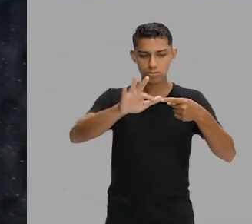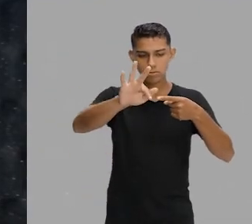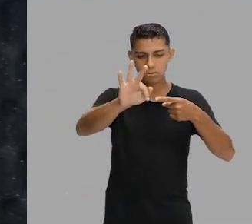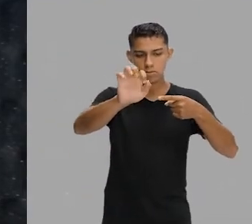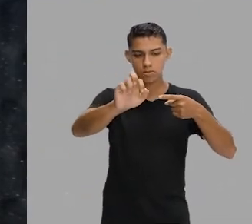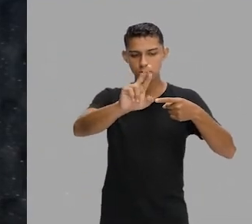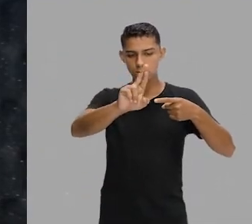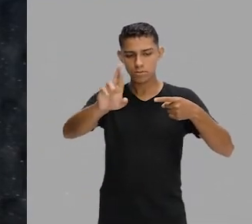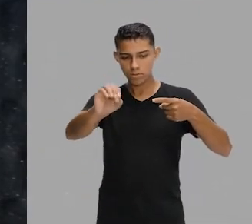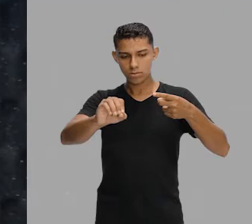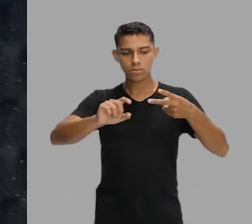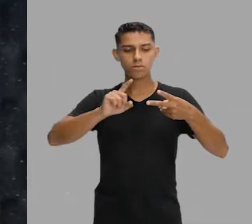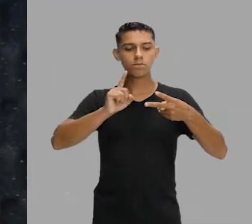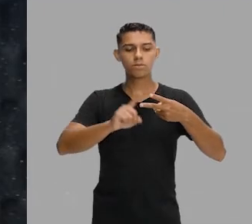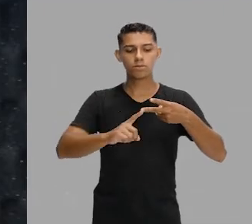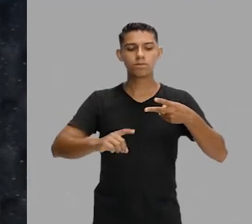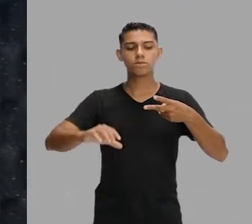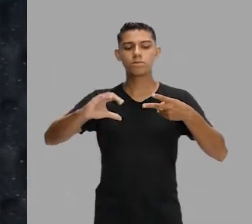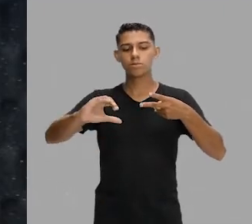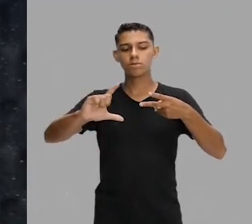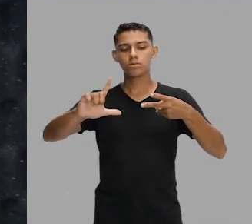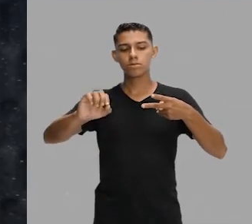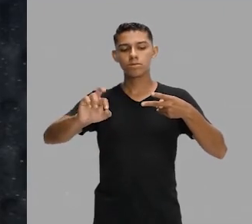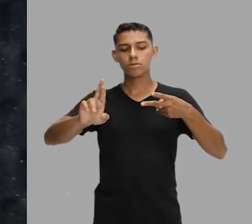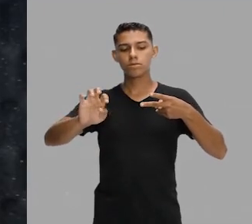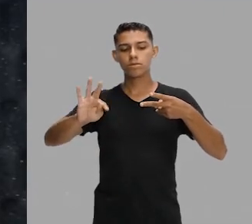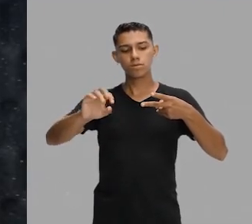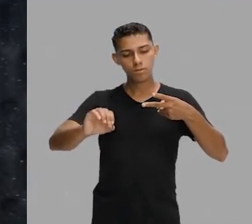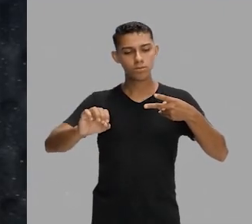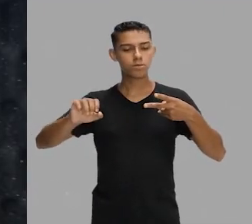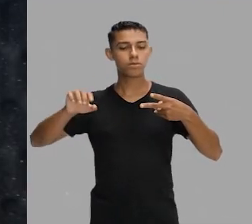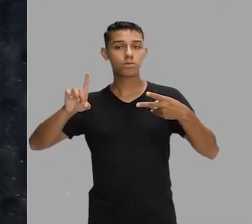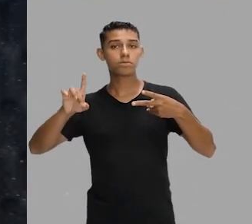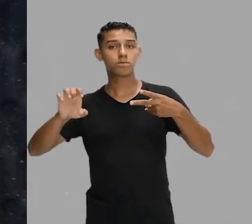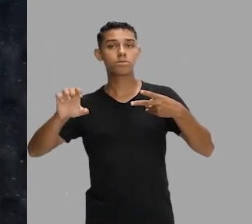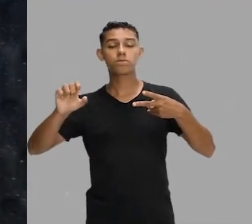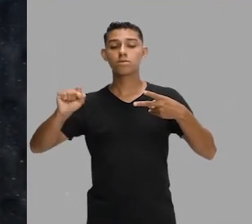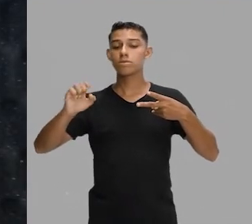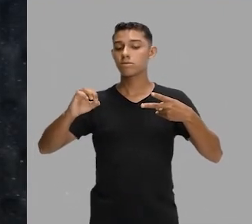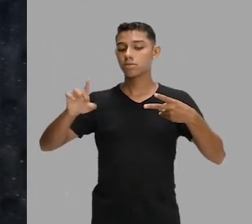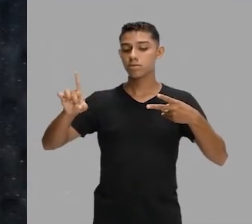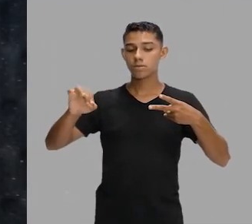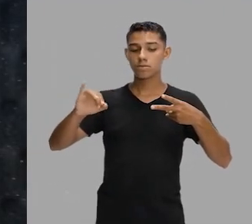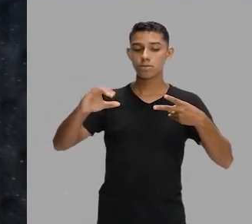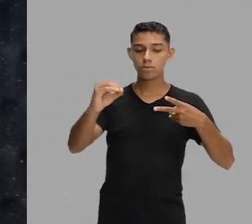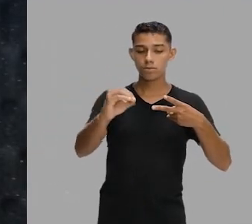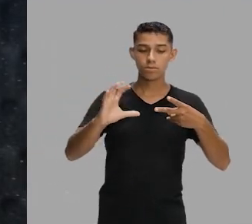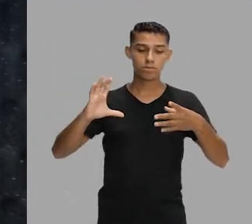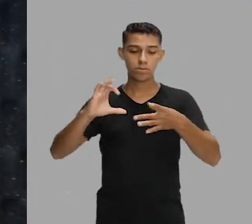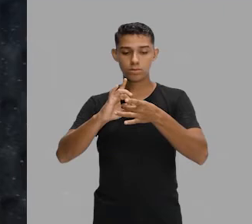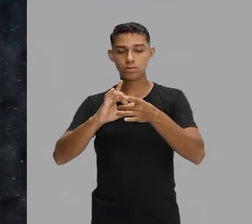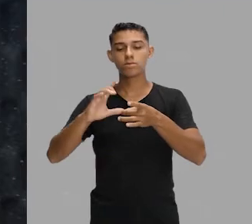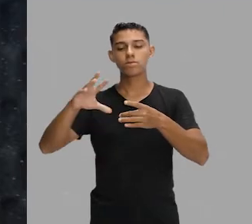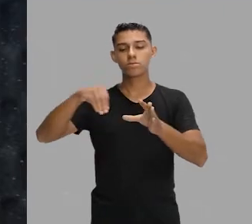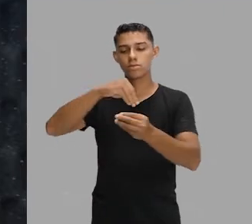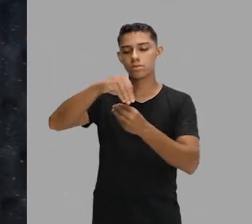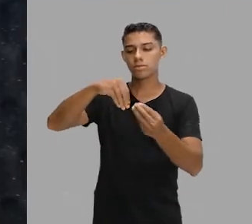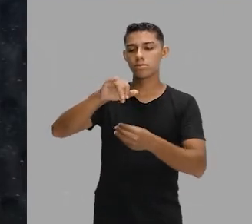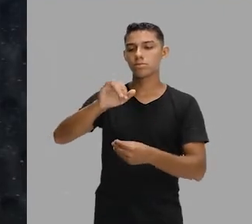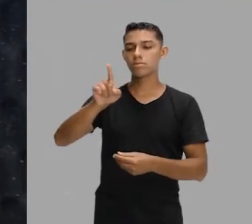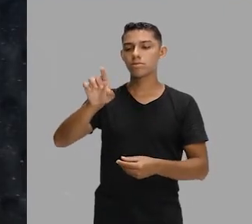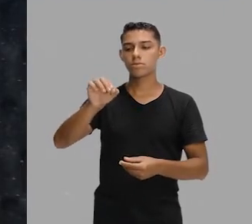metal. No 2, nós vamos ter o cloreto de sódio. É um aglomerado de íons,